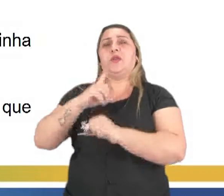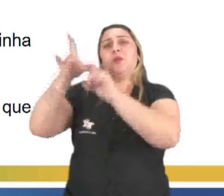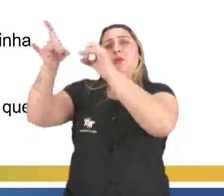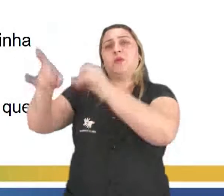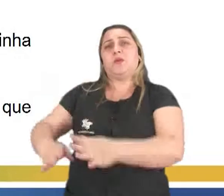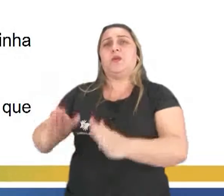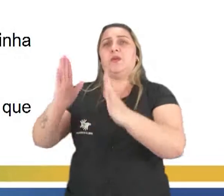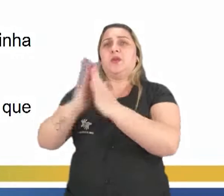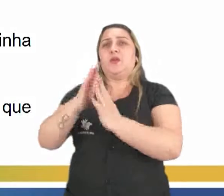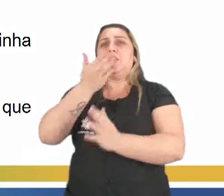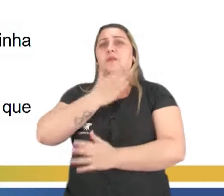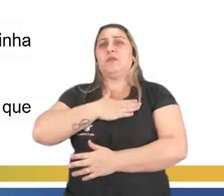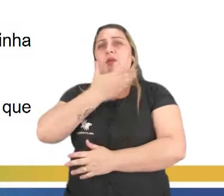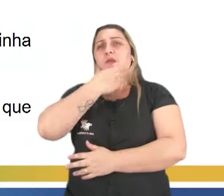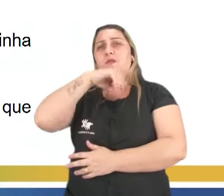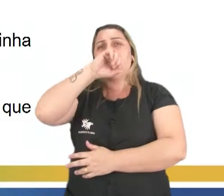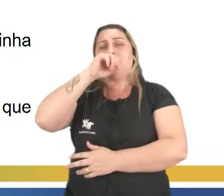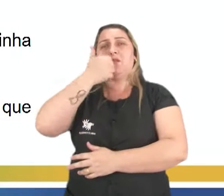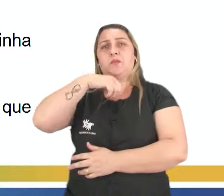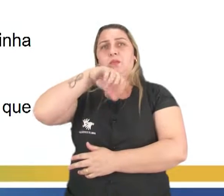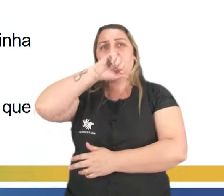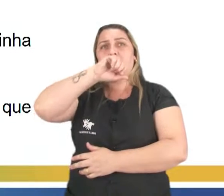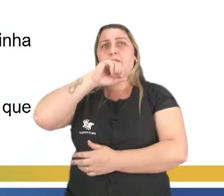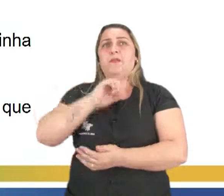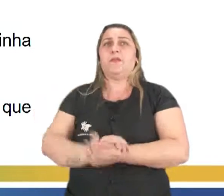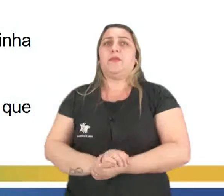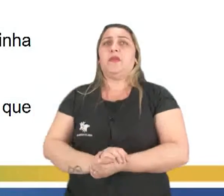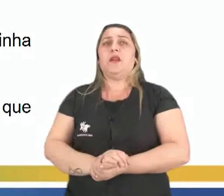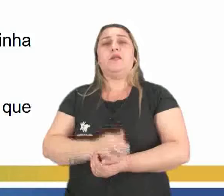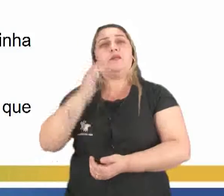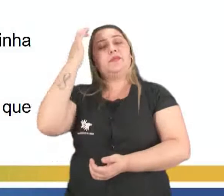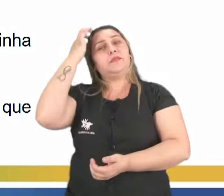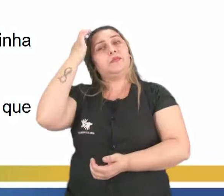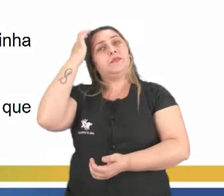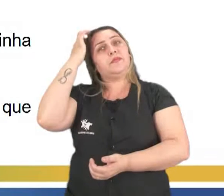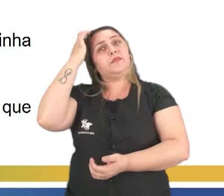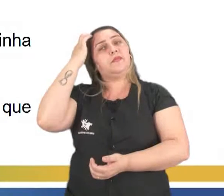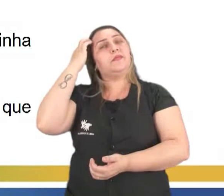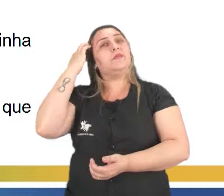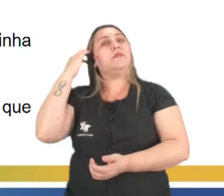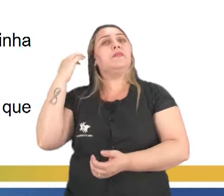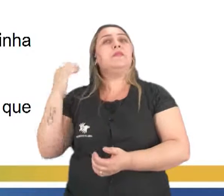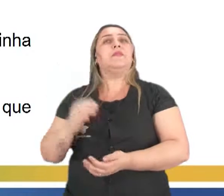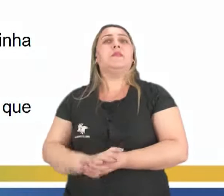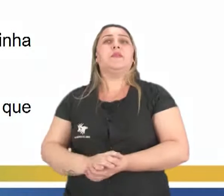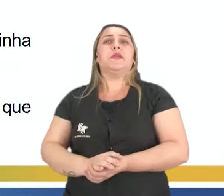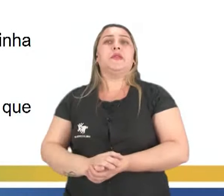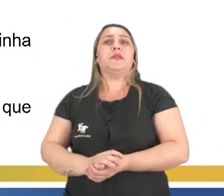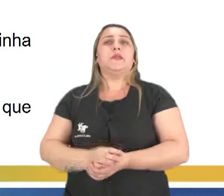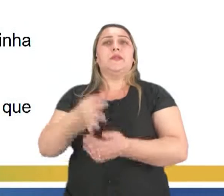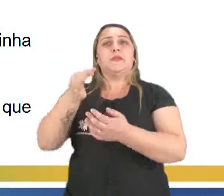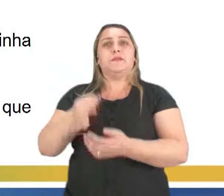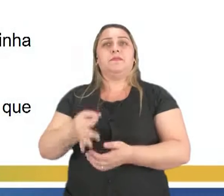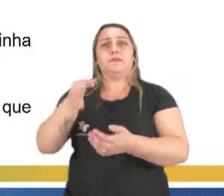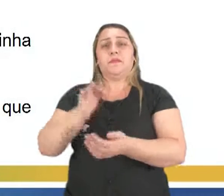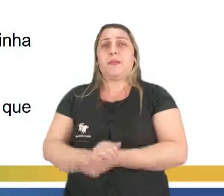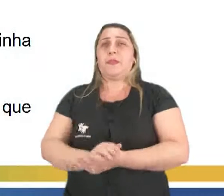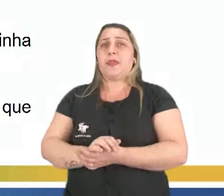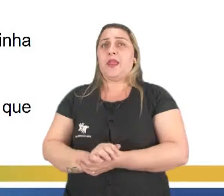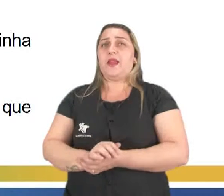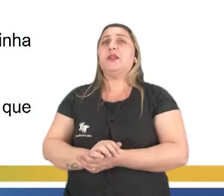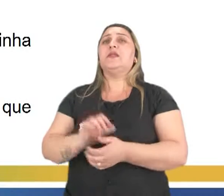tinha deixado a casa de meus pais. Aqui está de acordo. Agora vejamos um segundo exemplo.